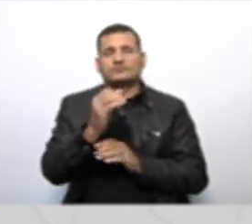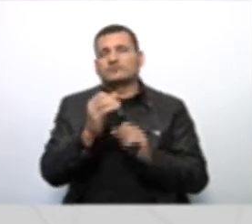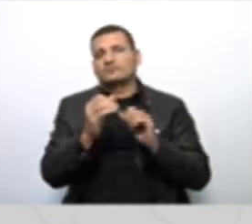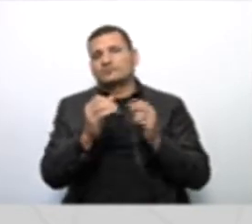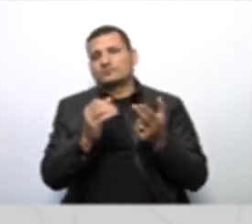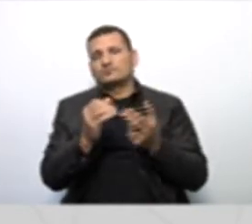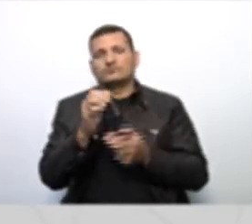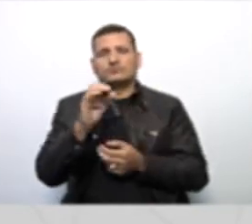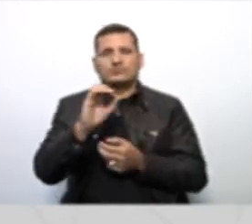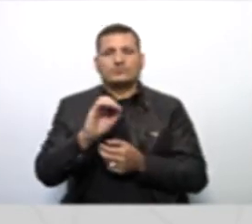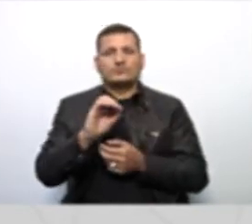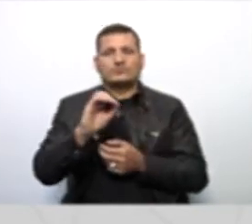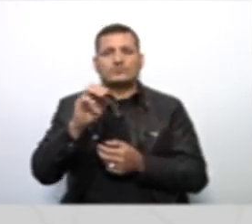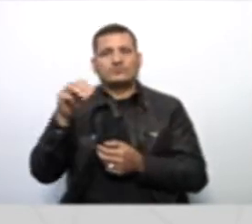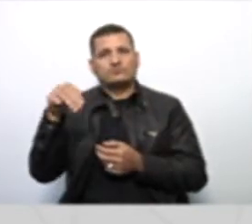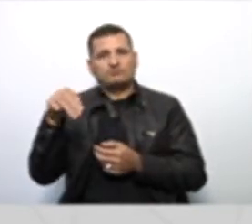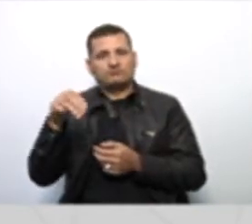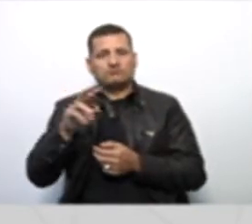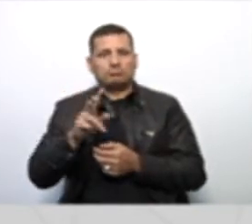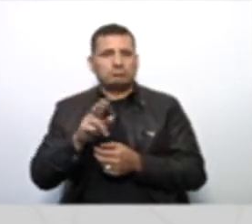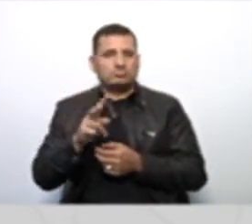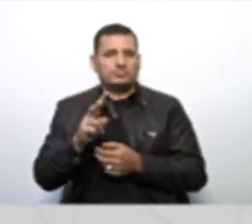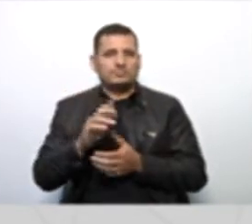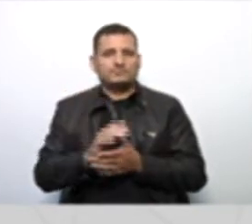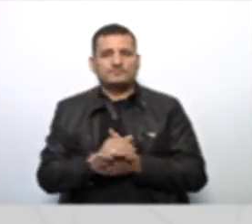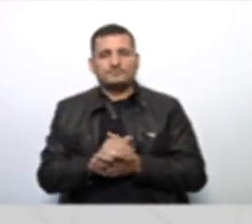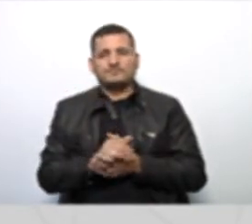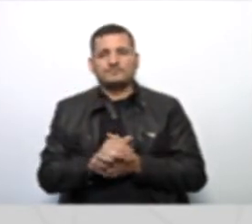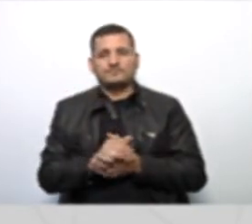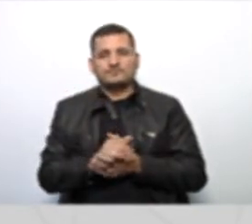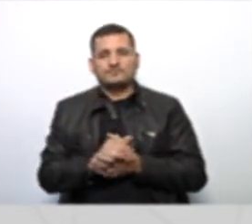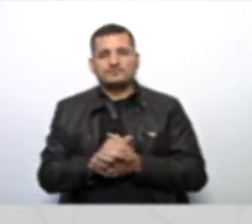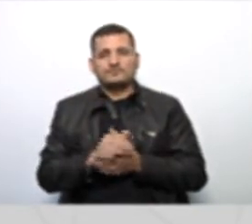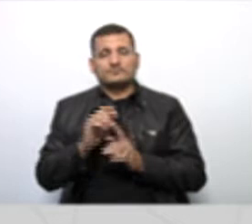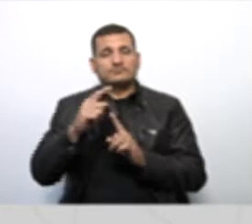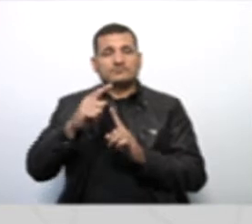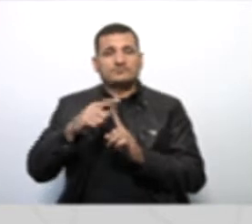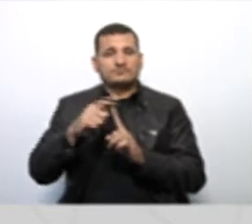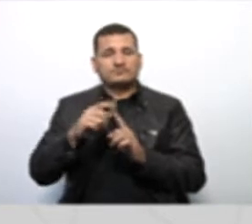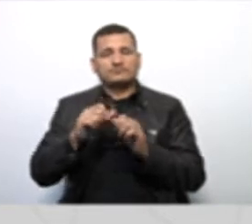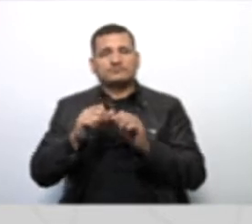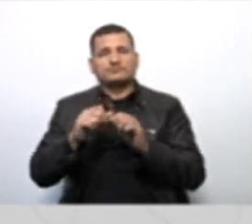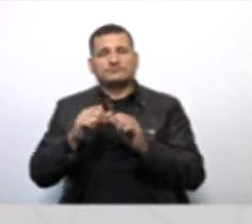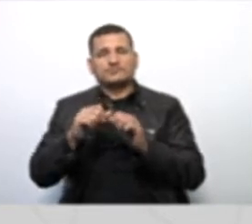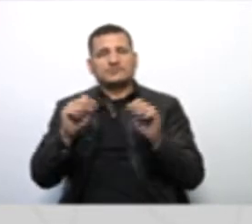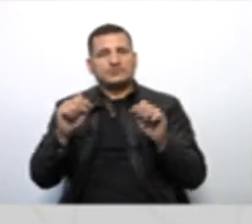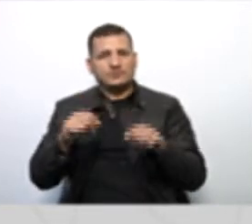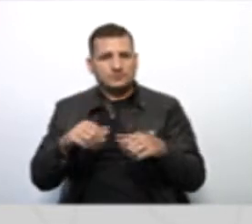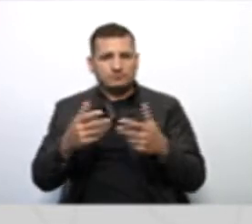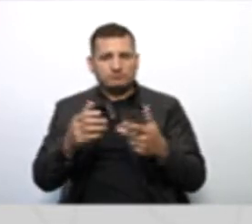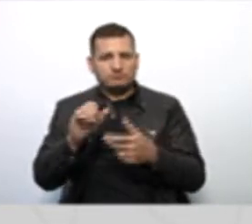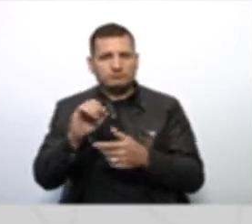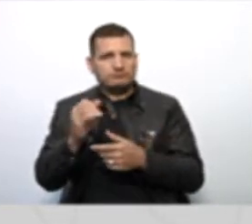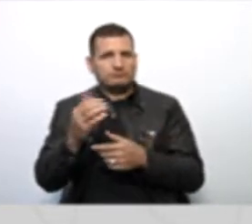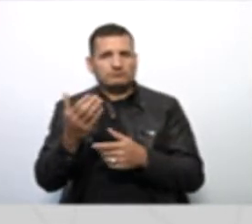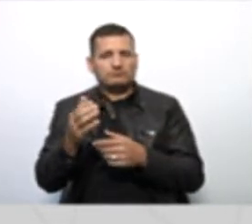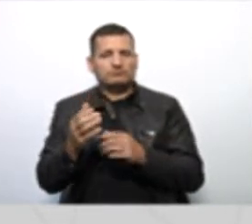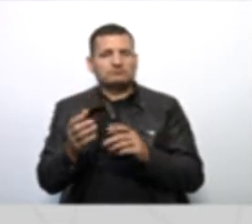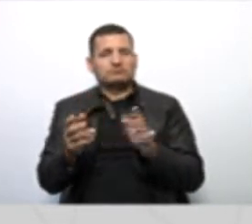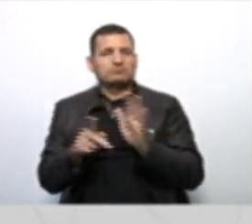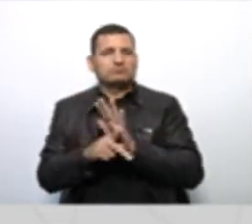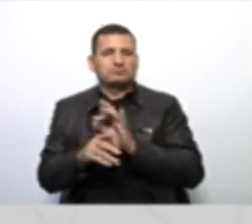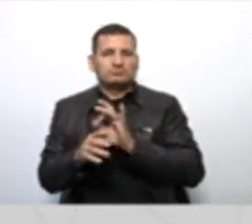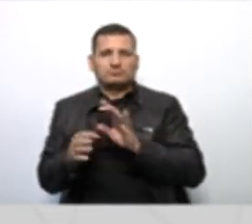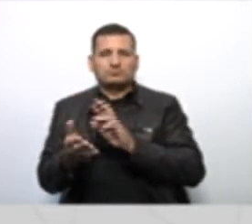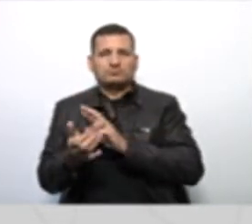operativo móveis. Tá vendo? Foque nisso aqui. É um tipo de sistema operacional desenvolvido especificamente para smartphone, tablets,